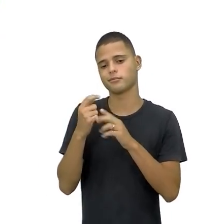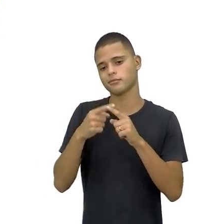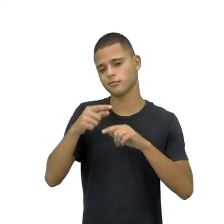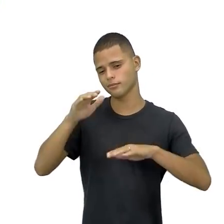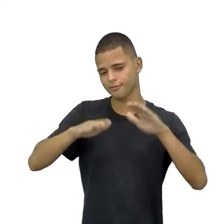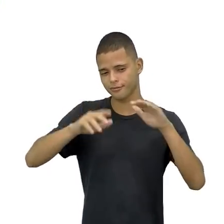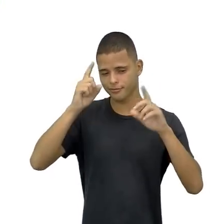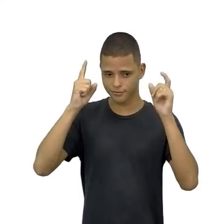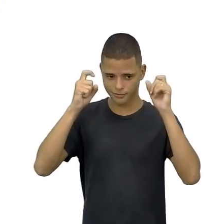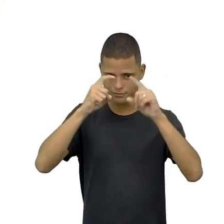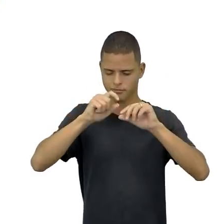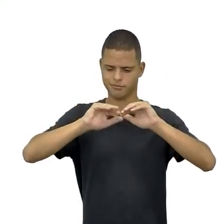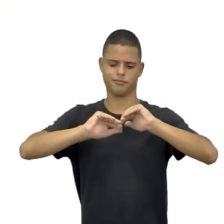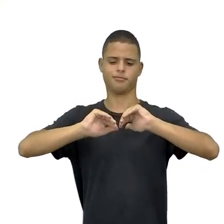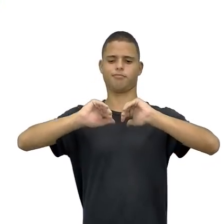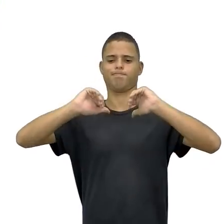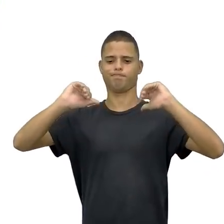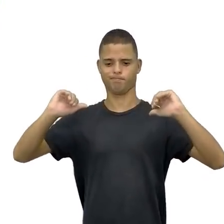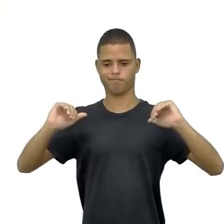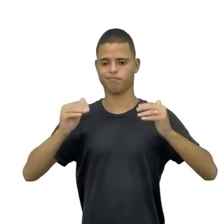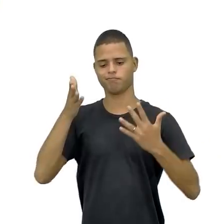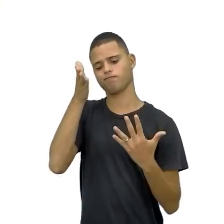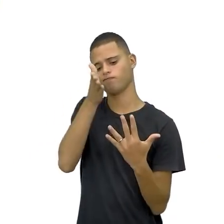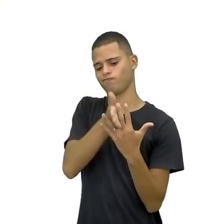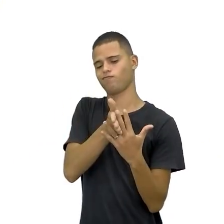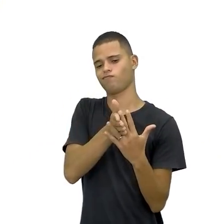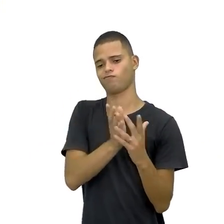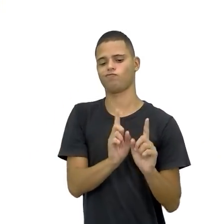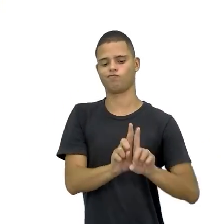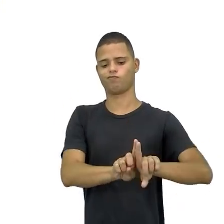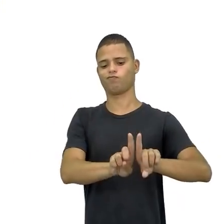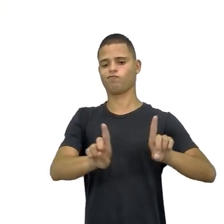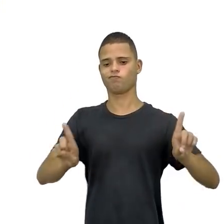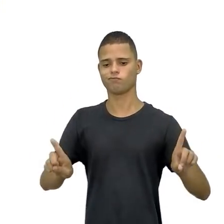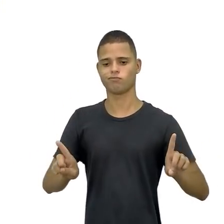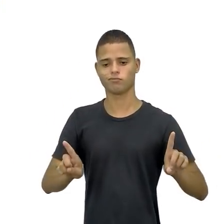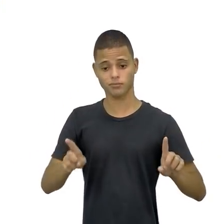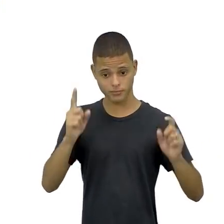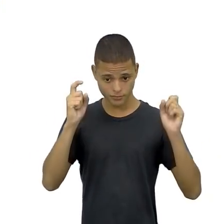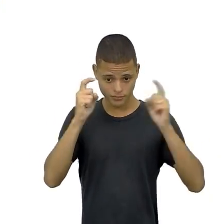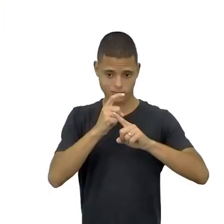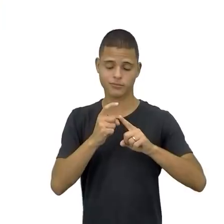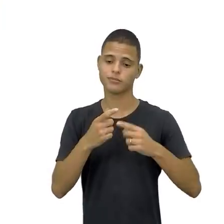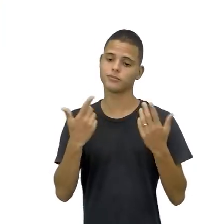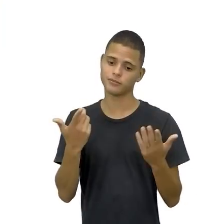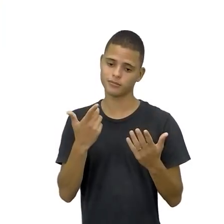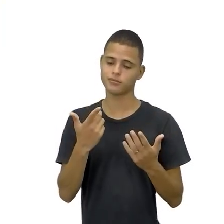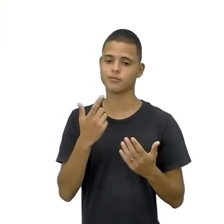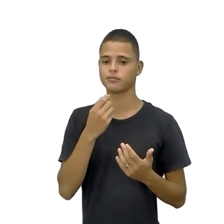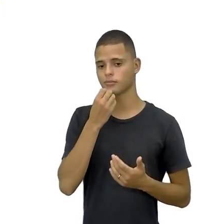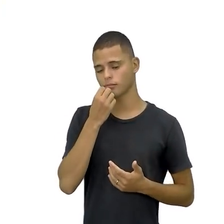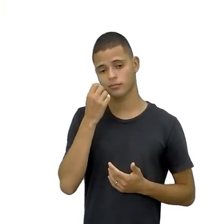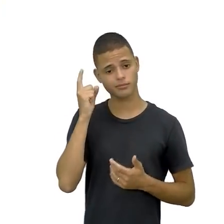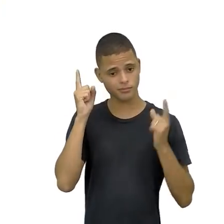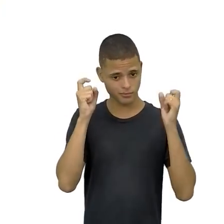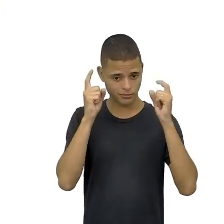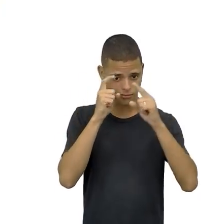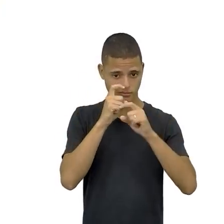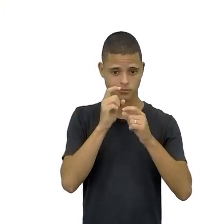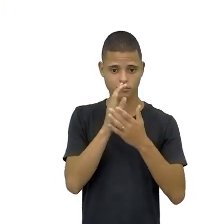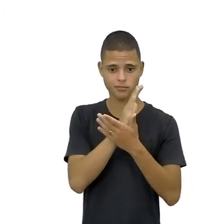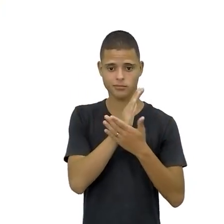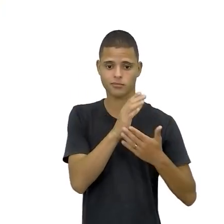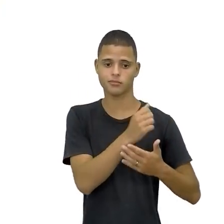tempo no mesmo grupo, né? Então, pensando nisso, é preciso estabelecer essa ideia para os estudantes que,